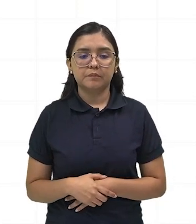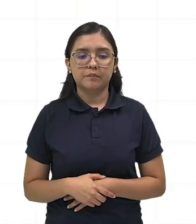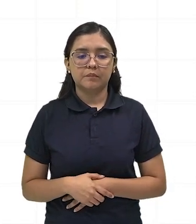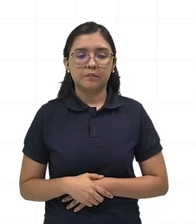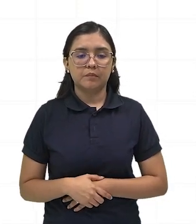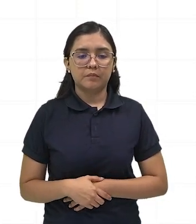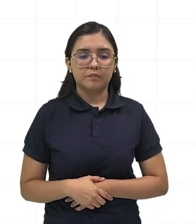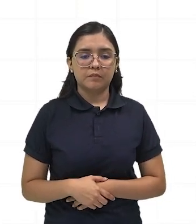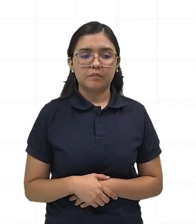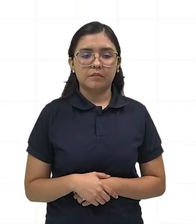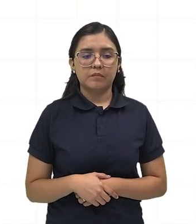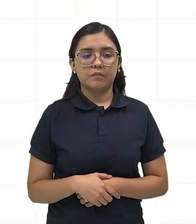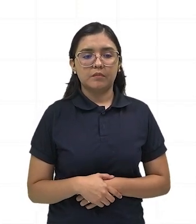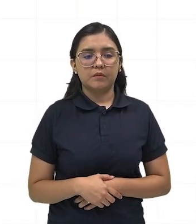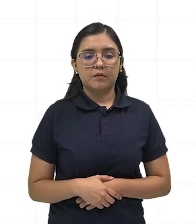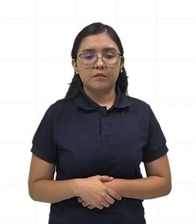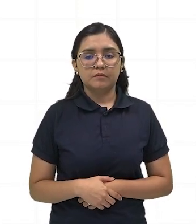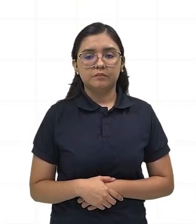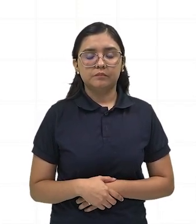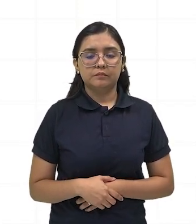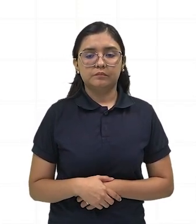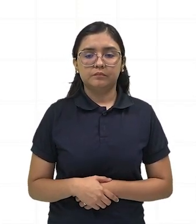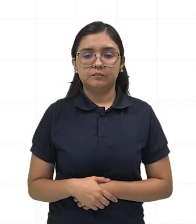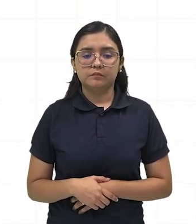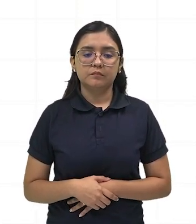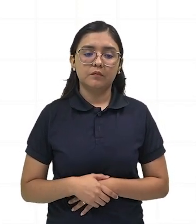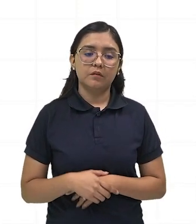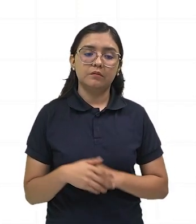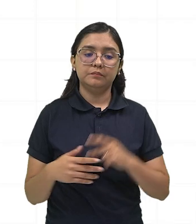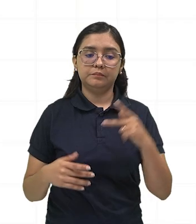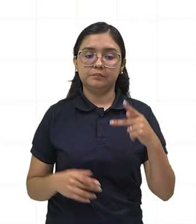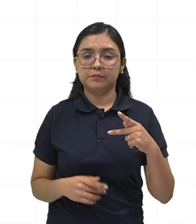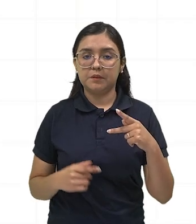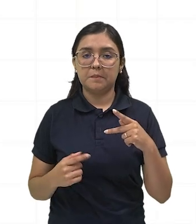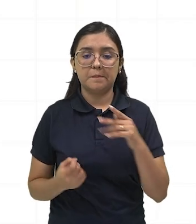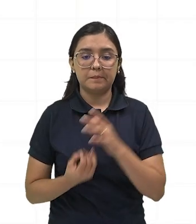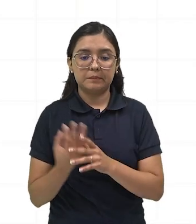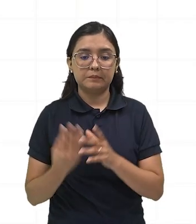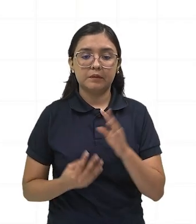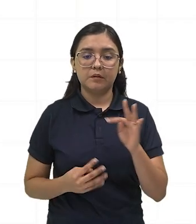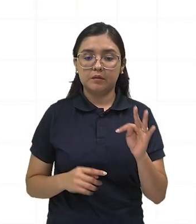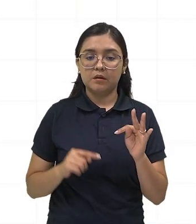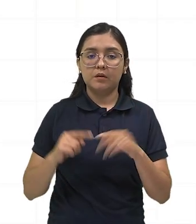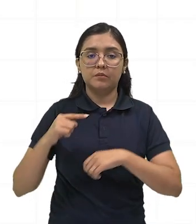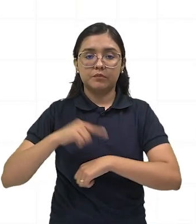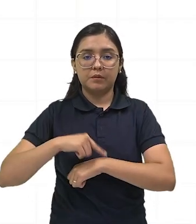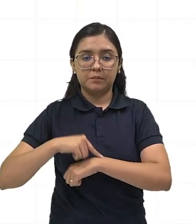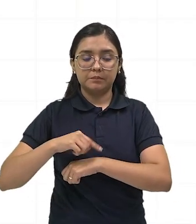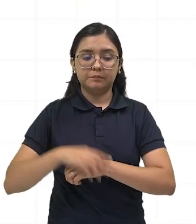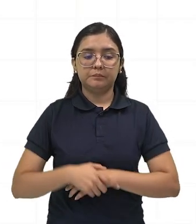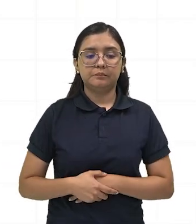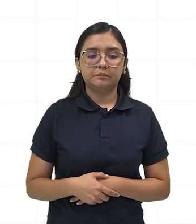isso aqui, ó. Opa. P é a produção. T é o tempo.